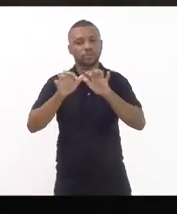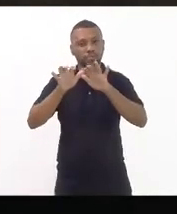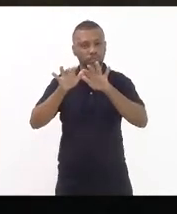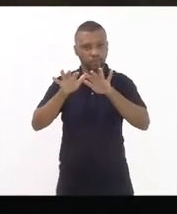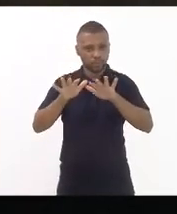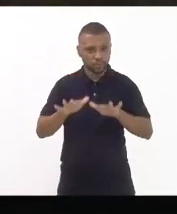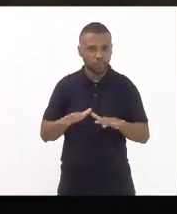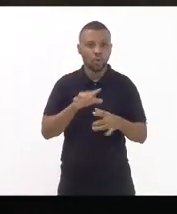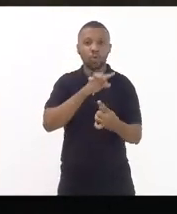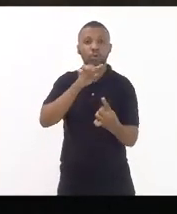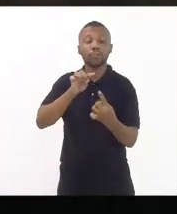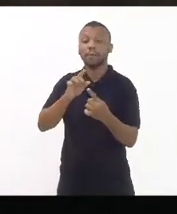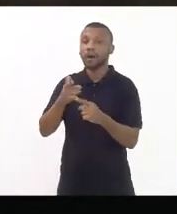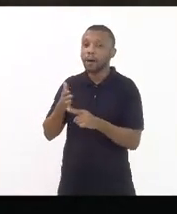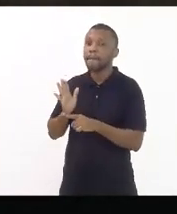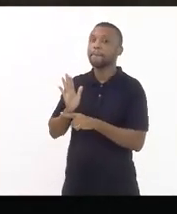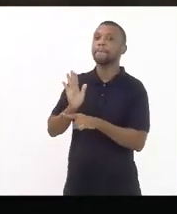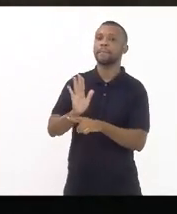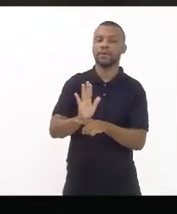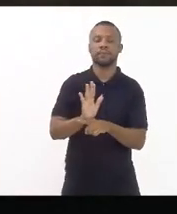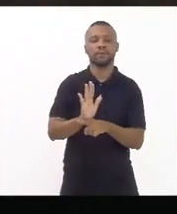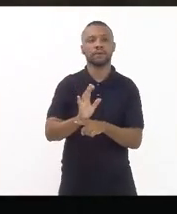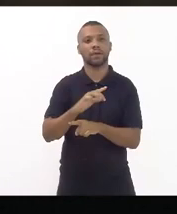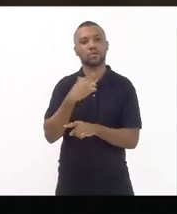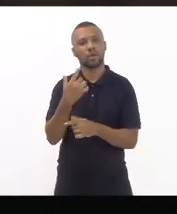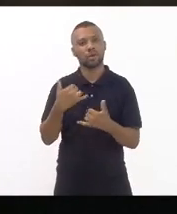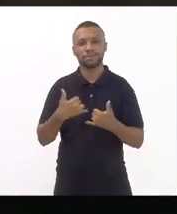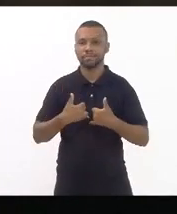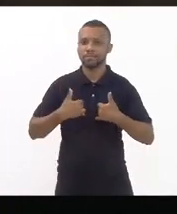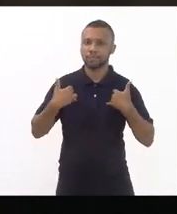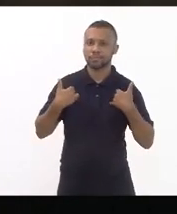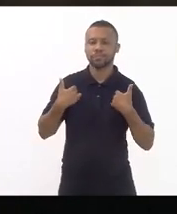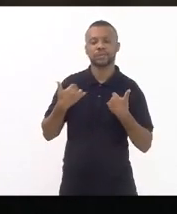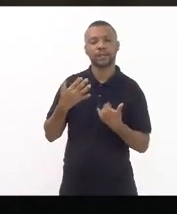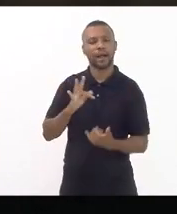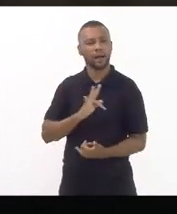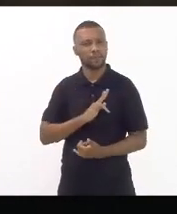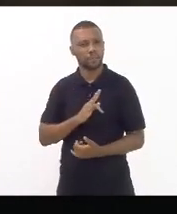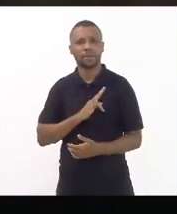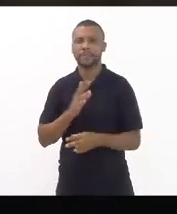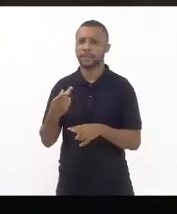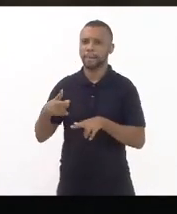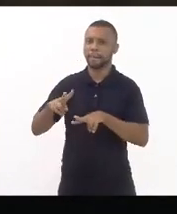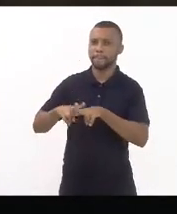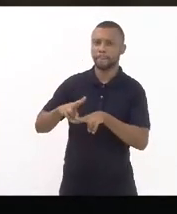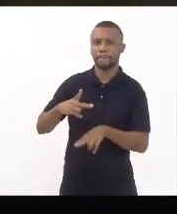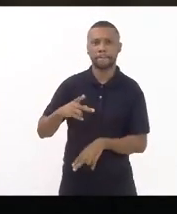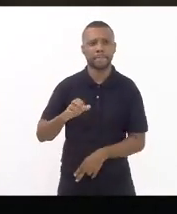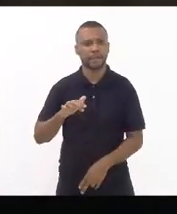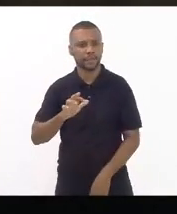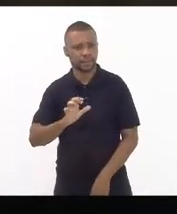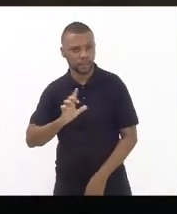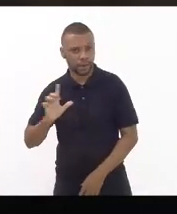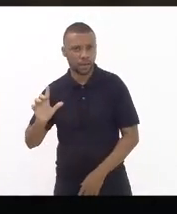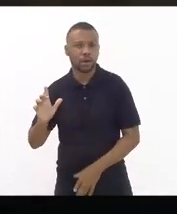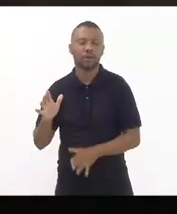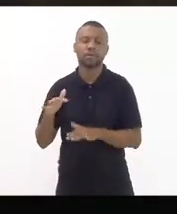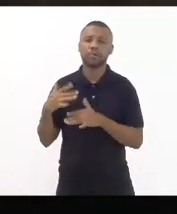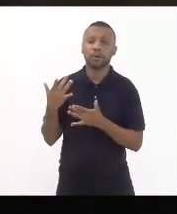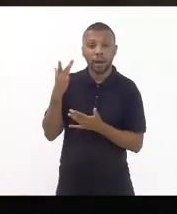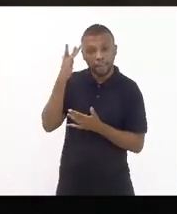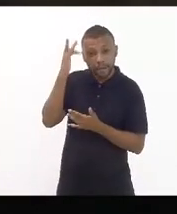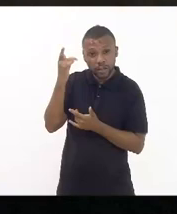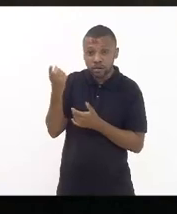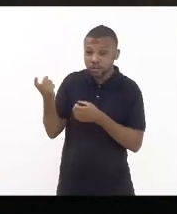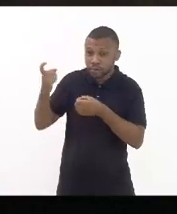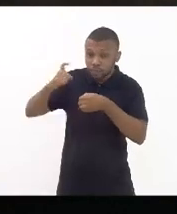para beneficiar a nossa tão honrada CEAP, Polícia Penal, e que amanhã, quando isso retornar para